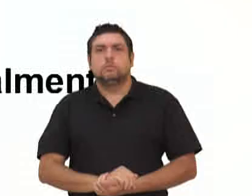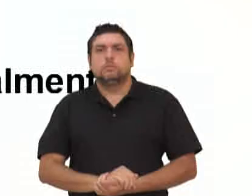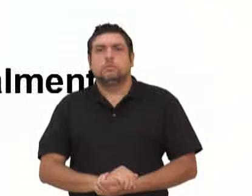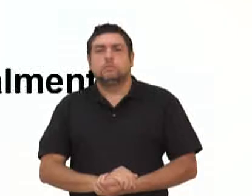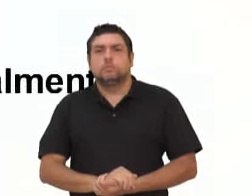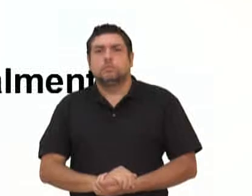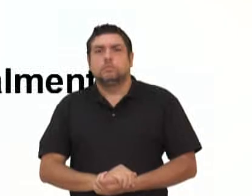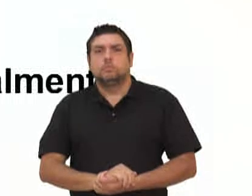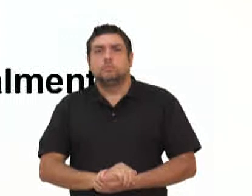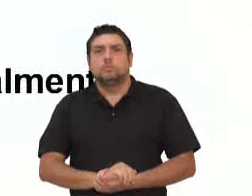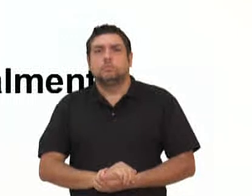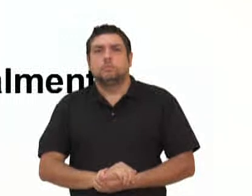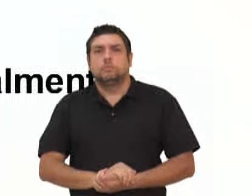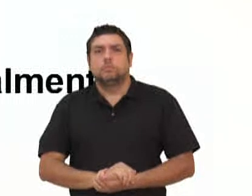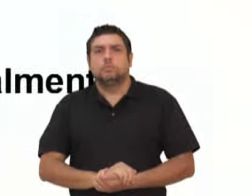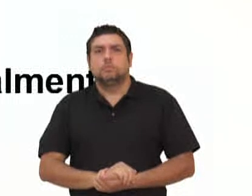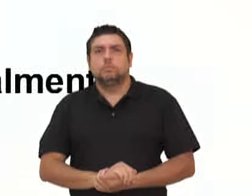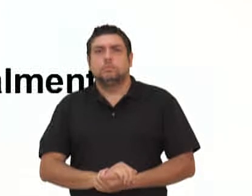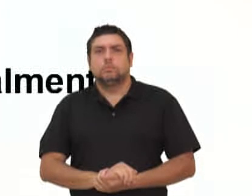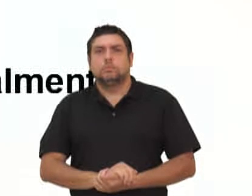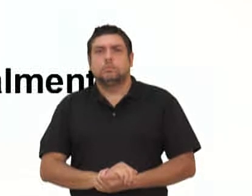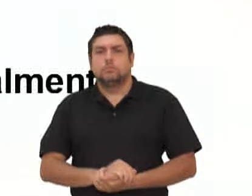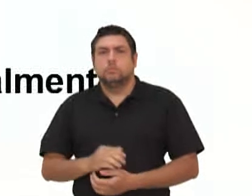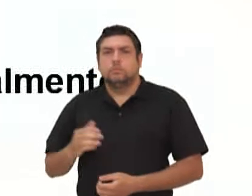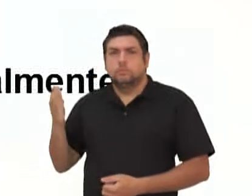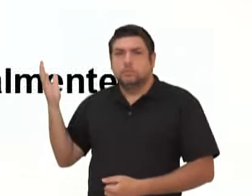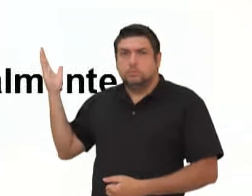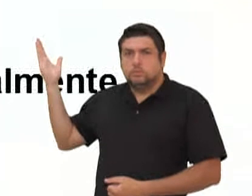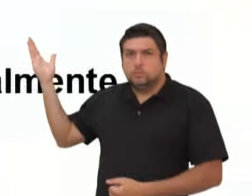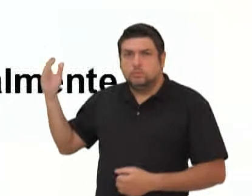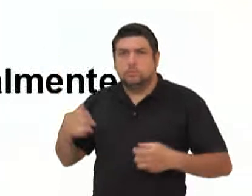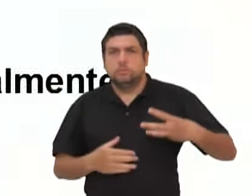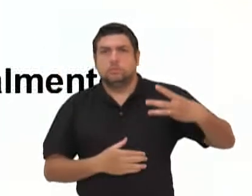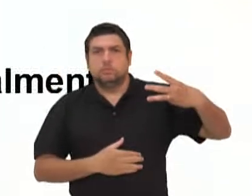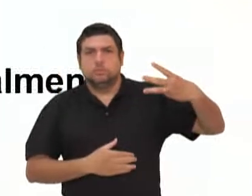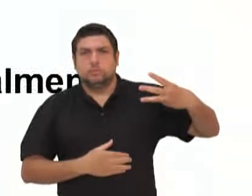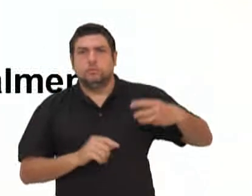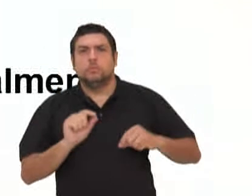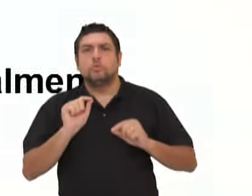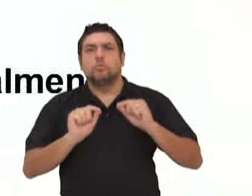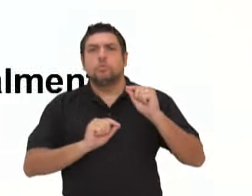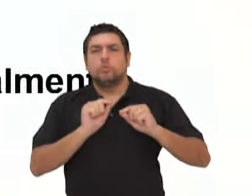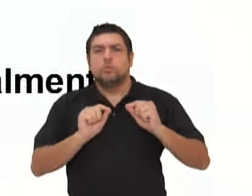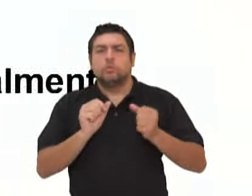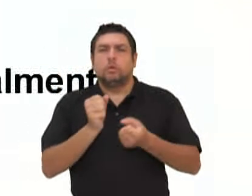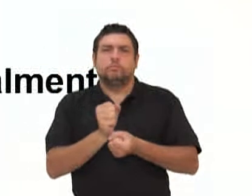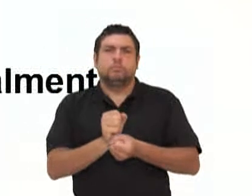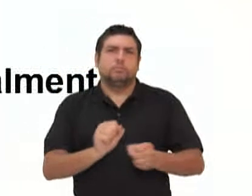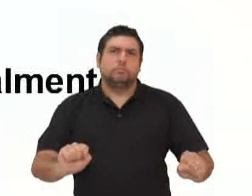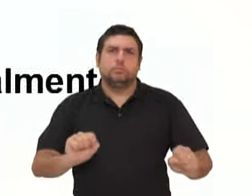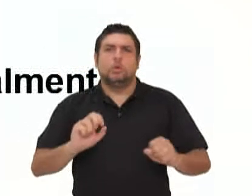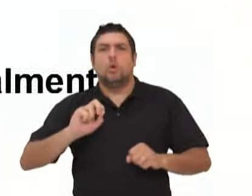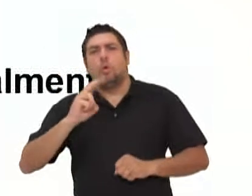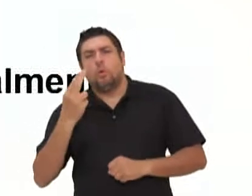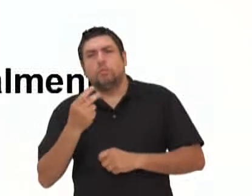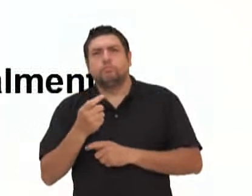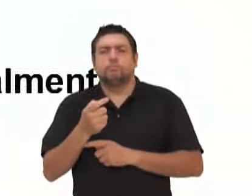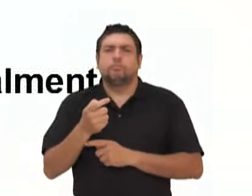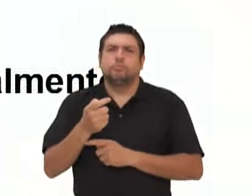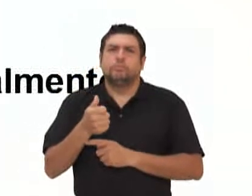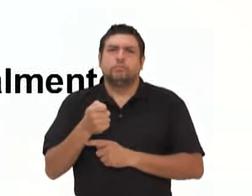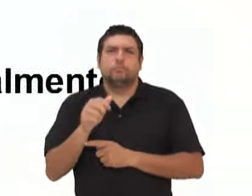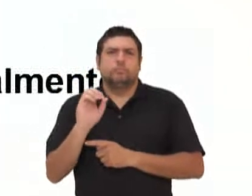expressar uma condição improvável. Ou pode ser pouco probable también, ¿vale? El